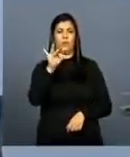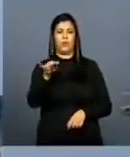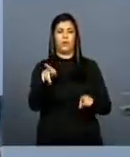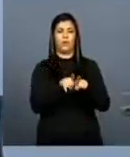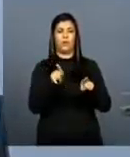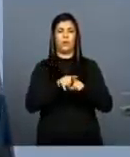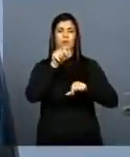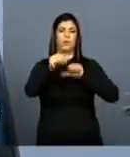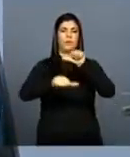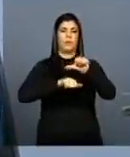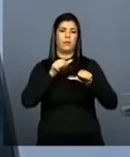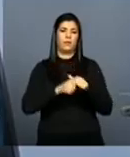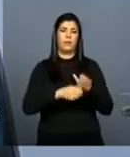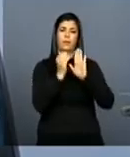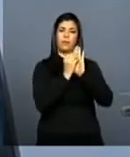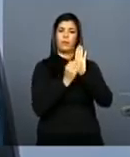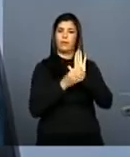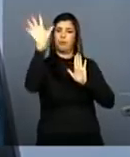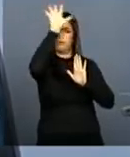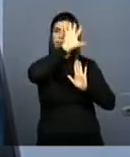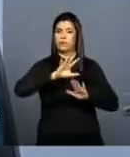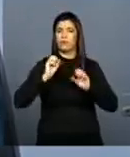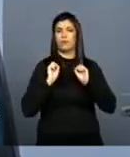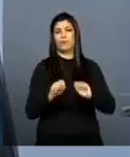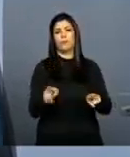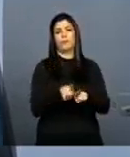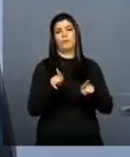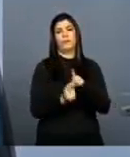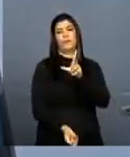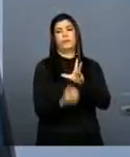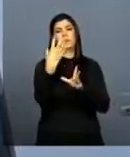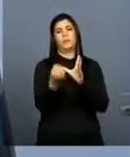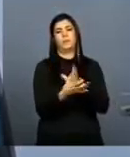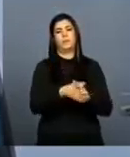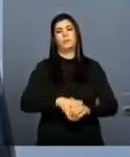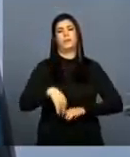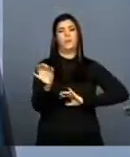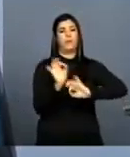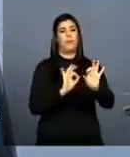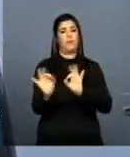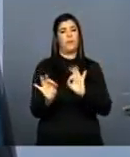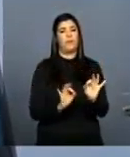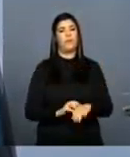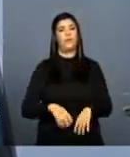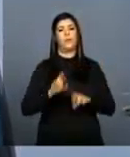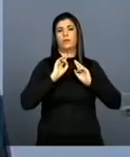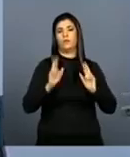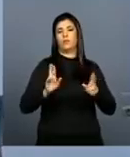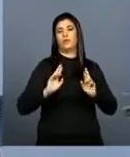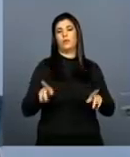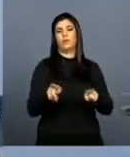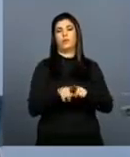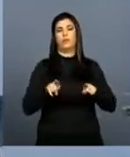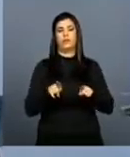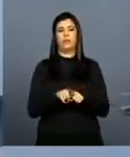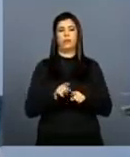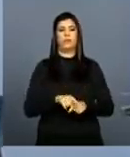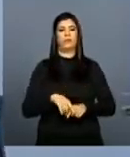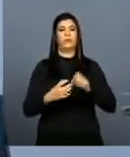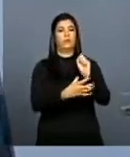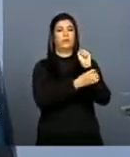numa agenda nacional potente, que criou o plano os vários planos, o